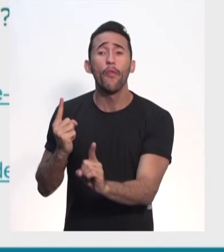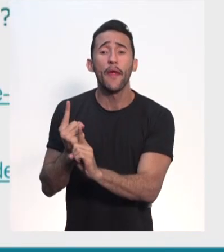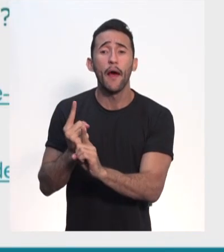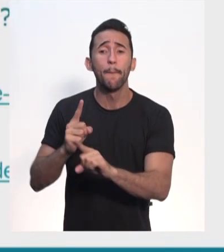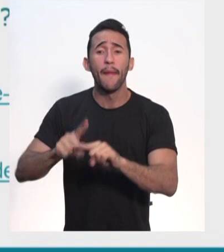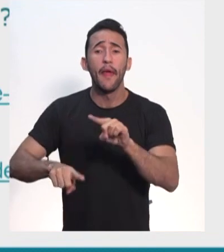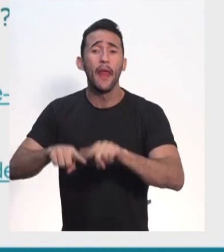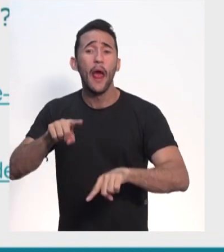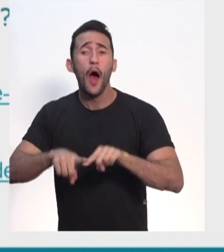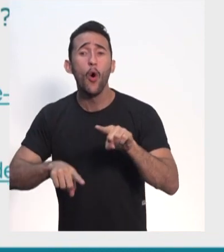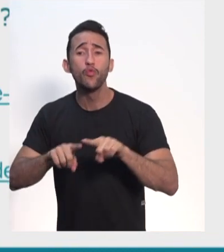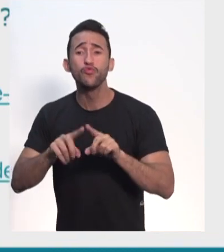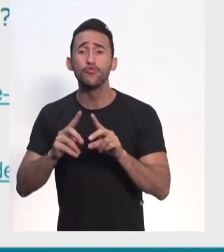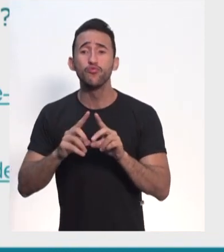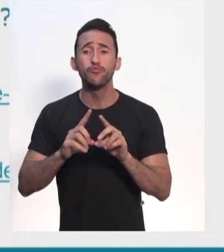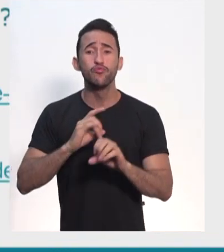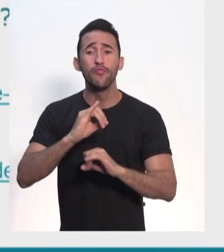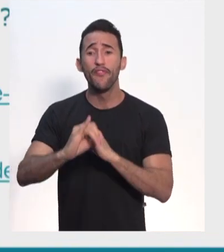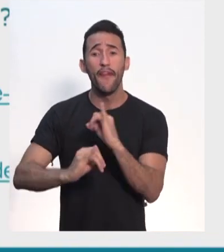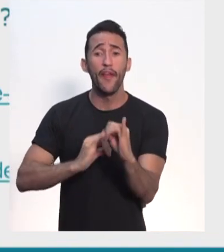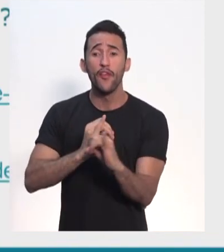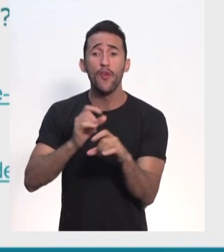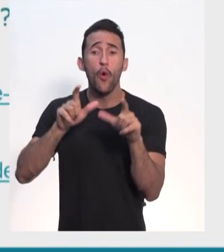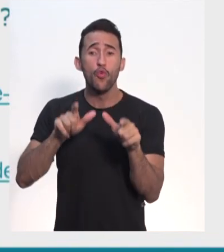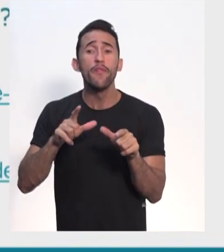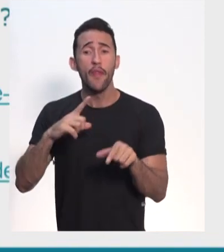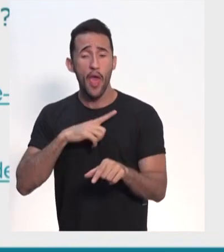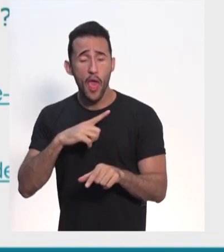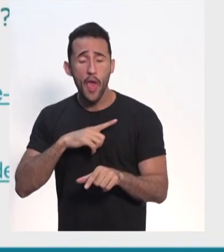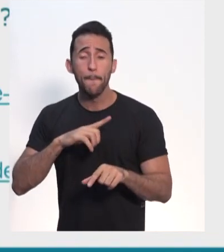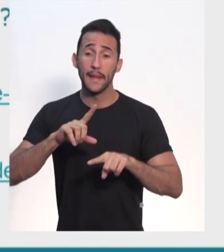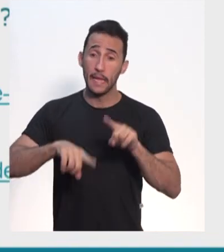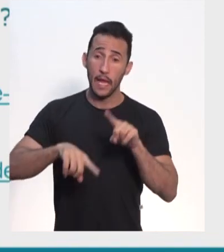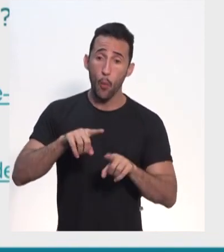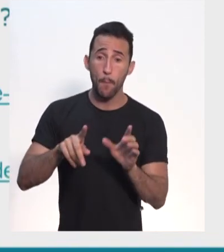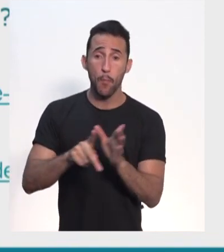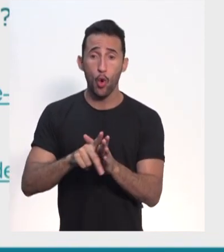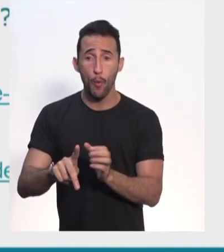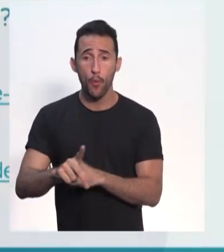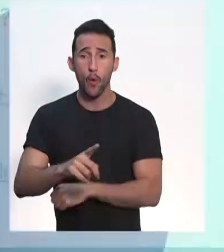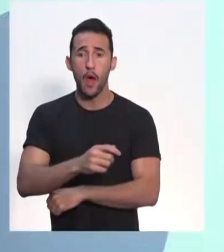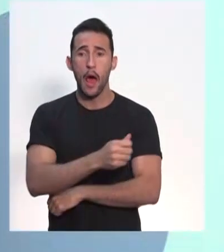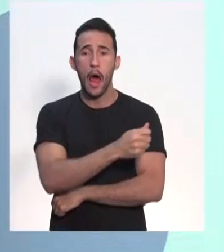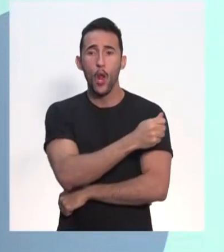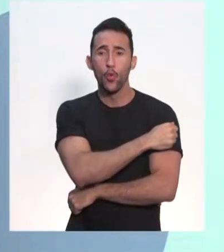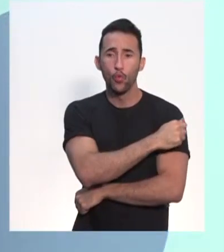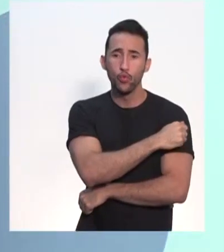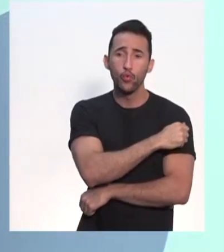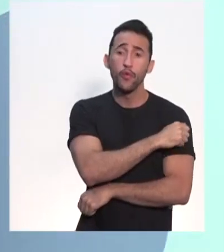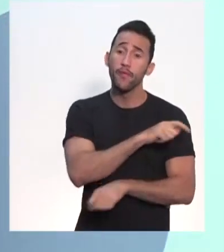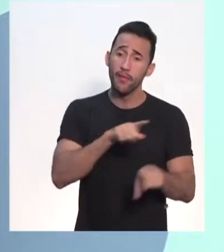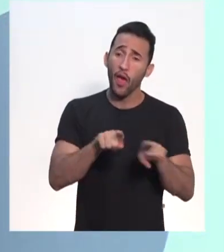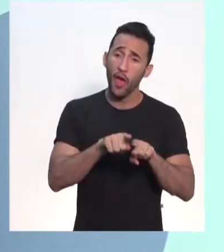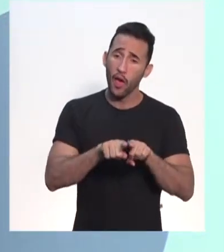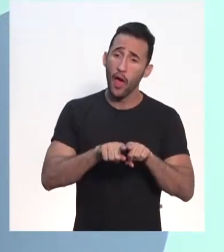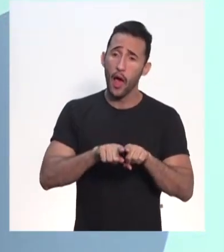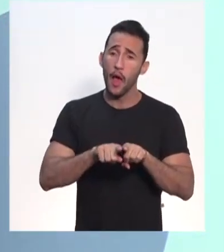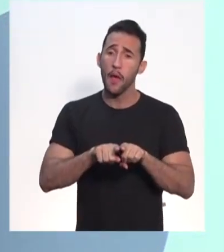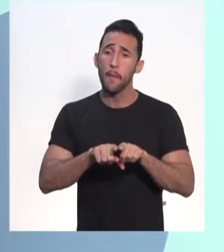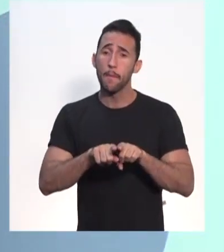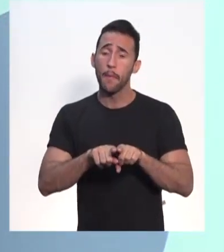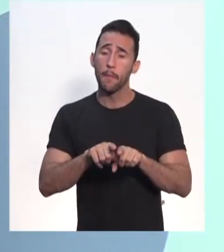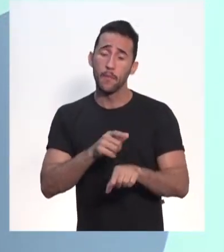a personalização, a questão do contexto é a escola, é a unidade escolar, não tem como. Então, as equipes ficaram muito preocupadas